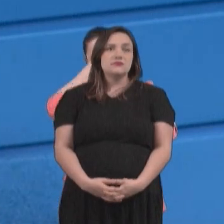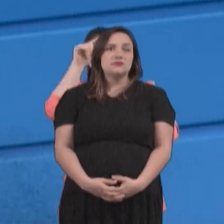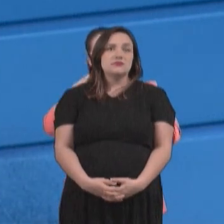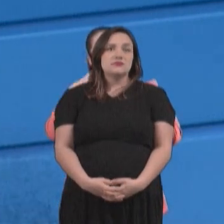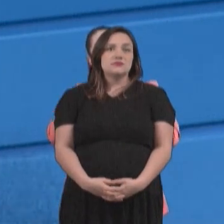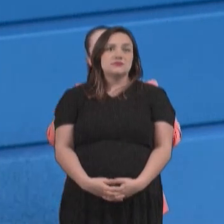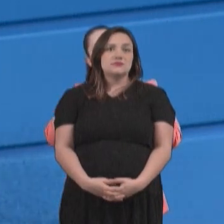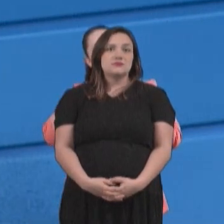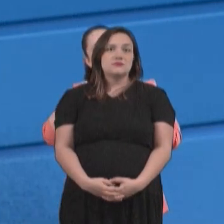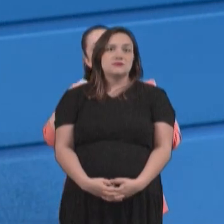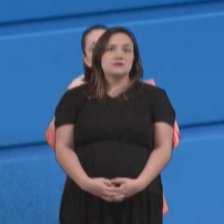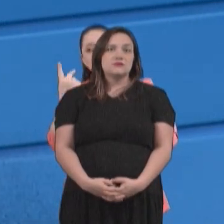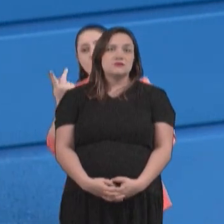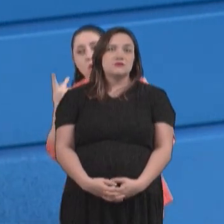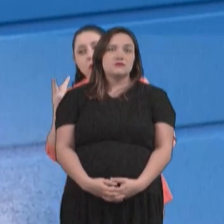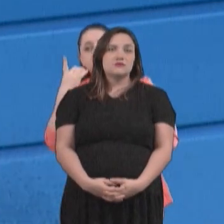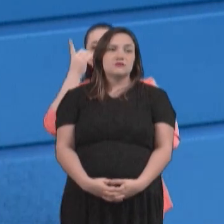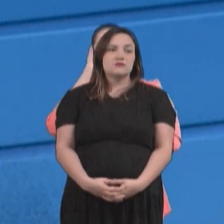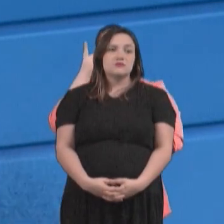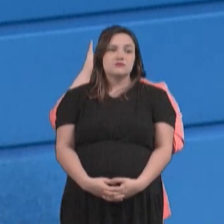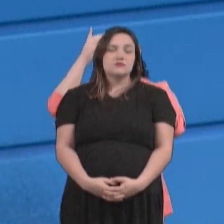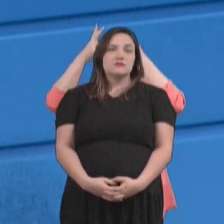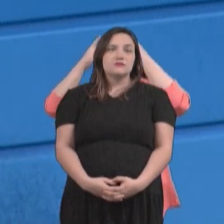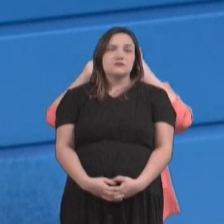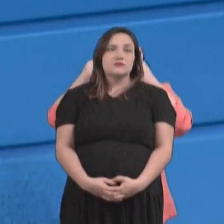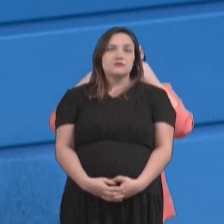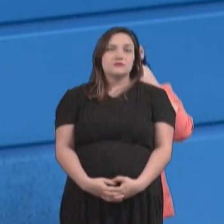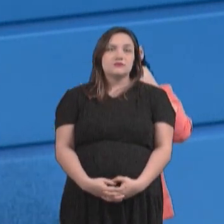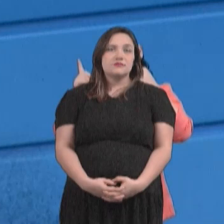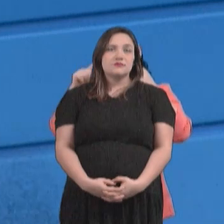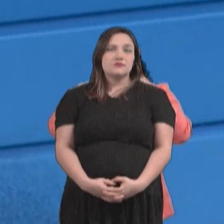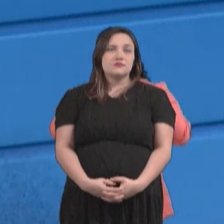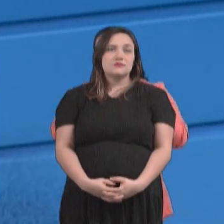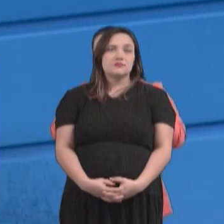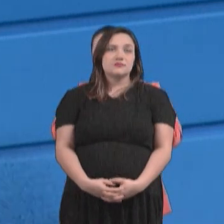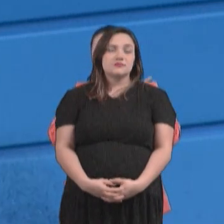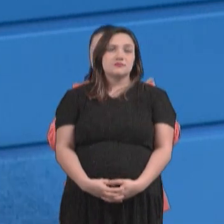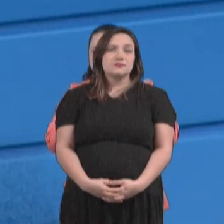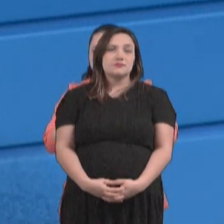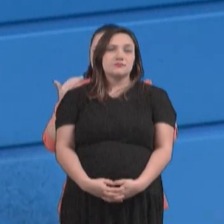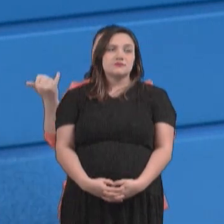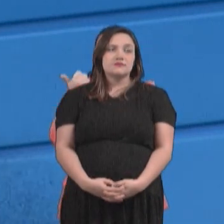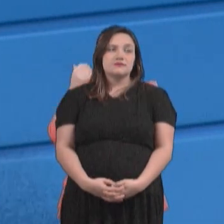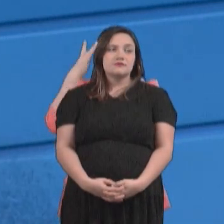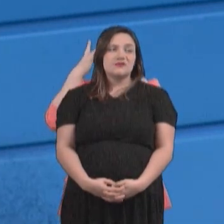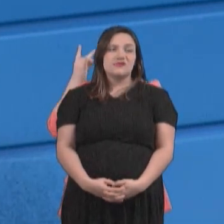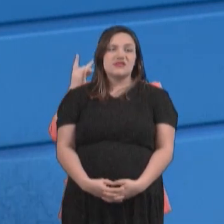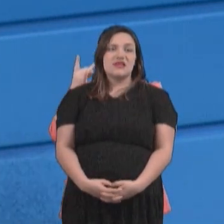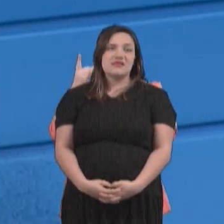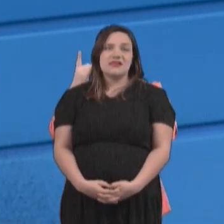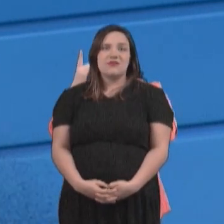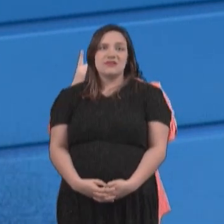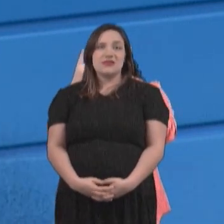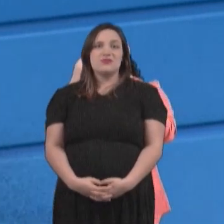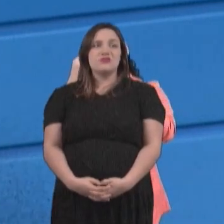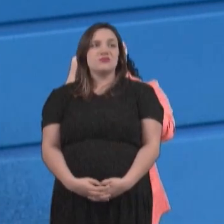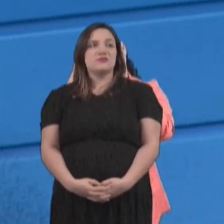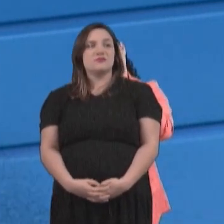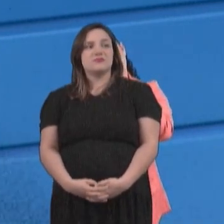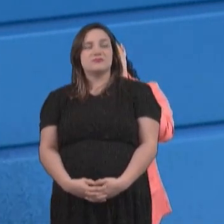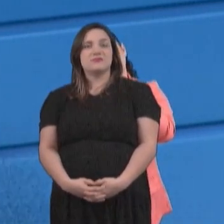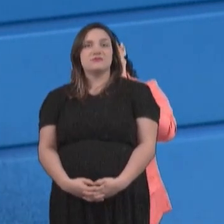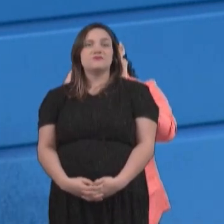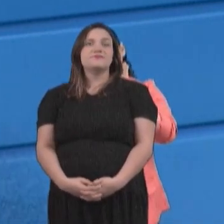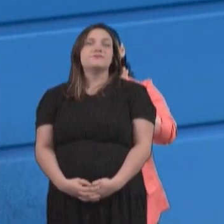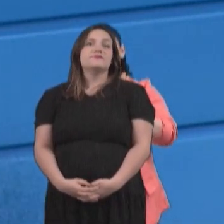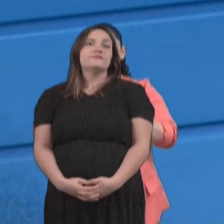Sul, eu e o deputado Paulo Duarte fizemos esse requerimento, apresentamos esse requerimento para colher informações oficiais e também para